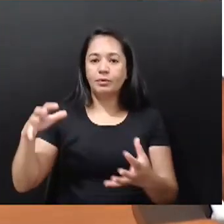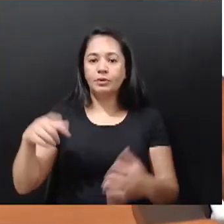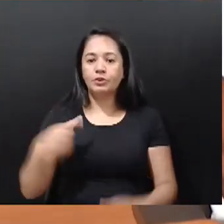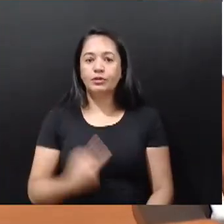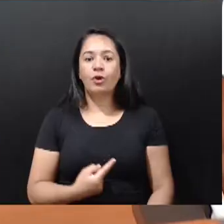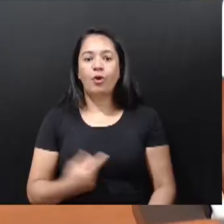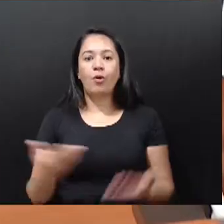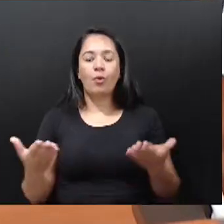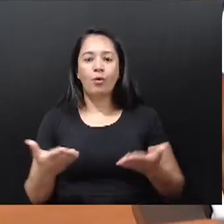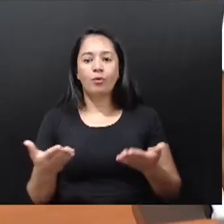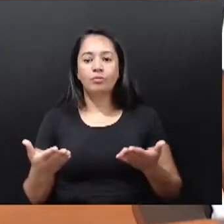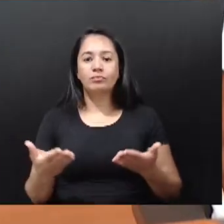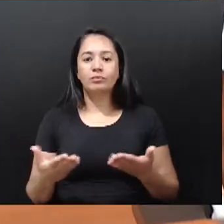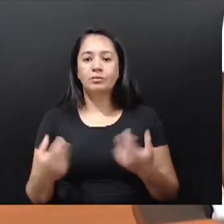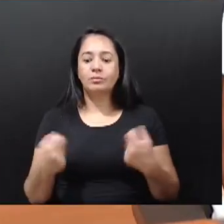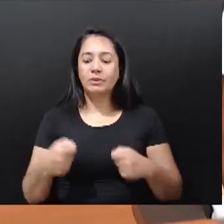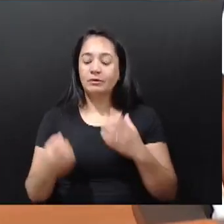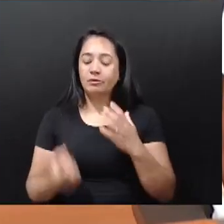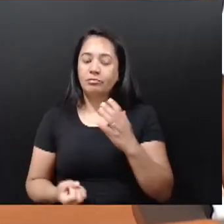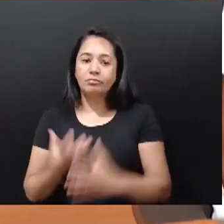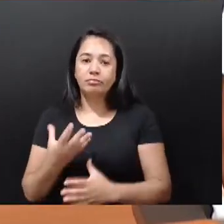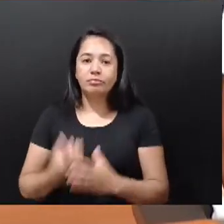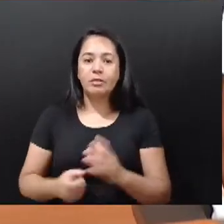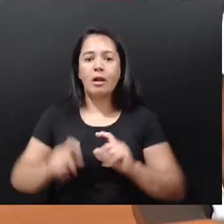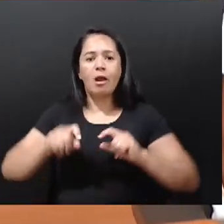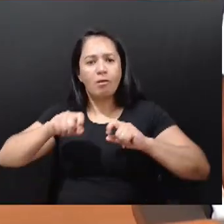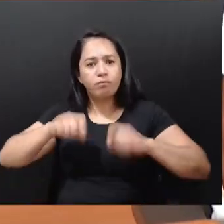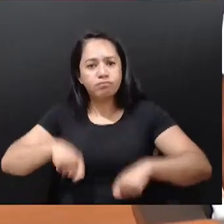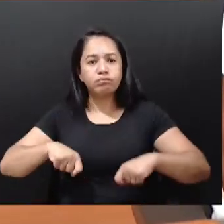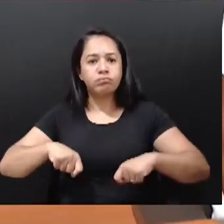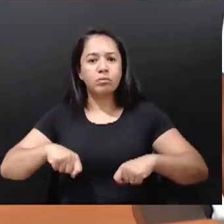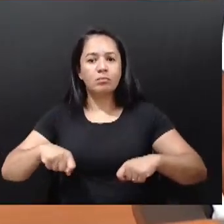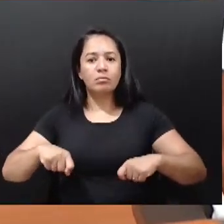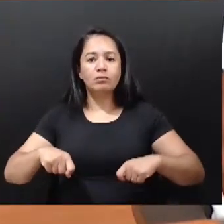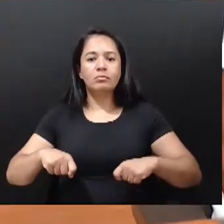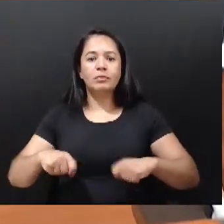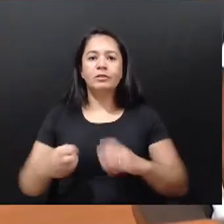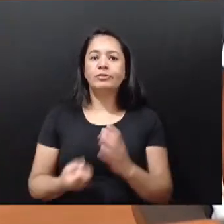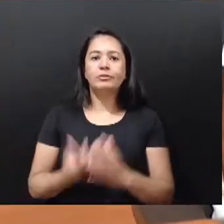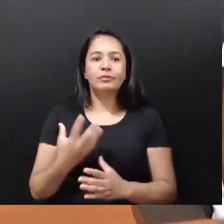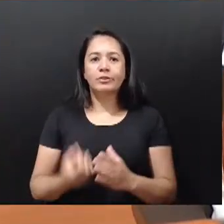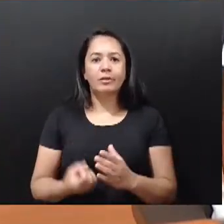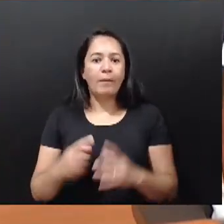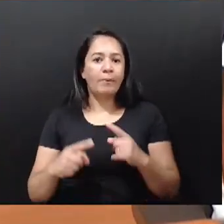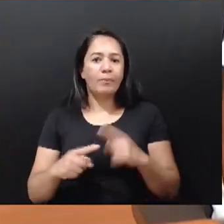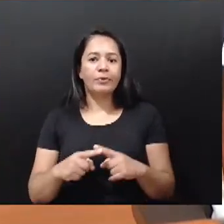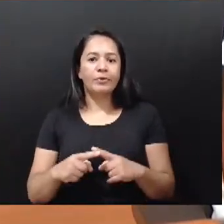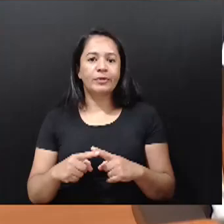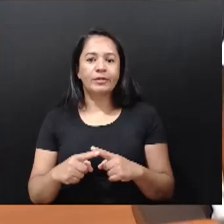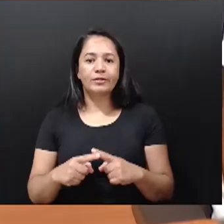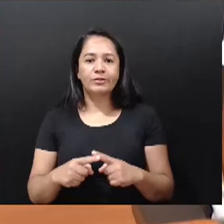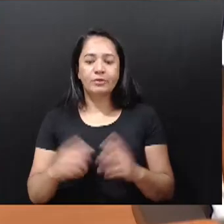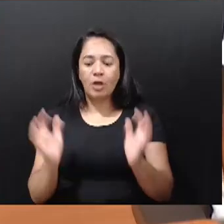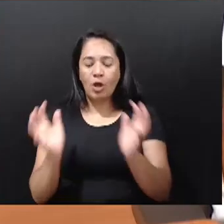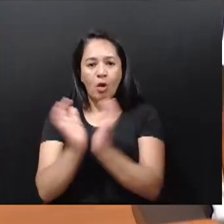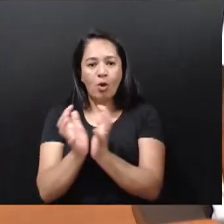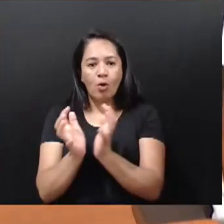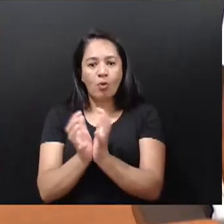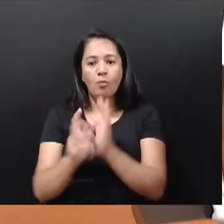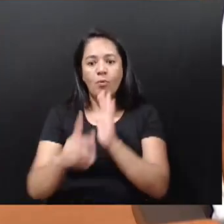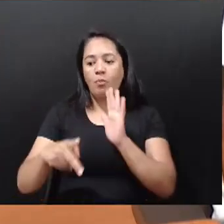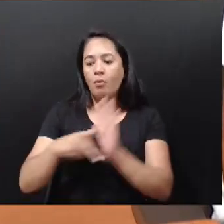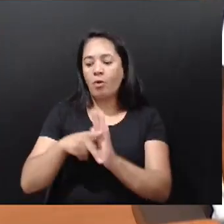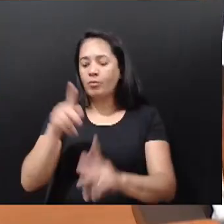muita criatividade, ter muita capacidade de invenção, porque, né, quer dizer, é um conjunto da população, é um segmento